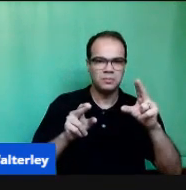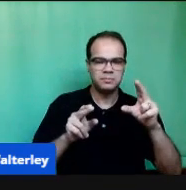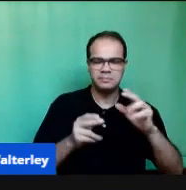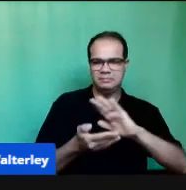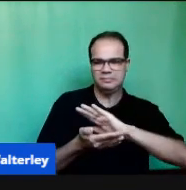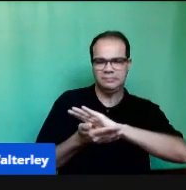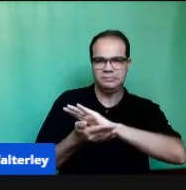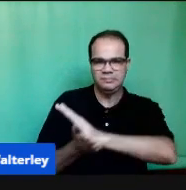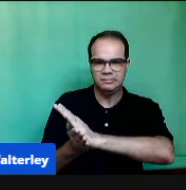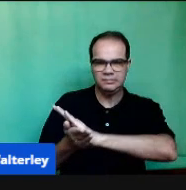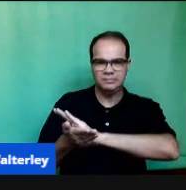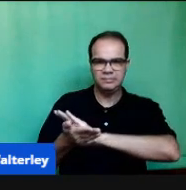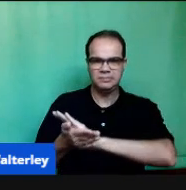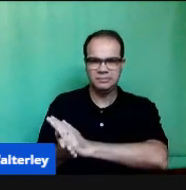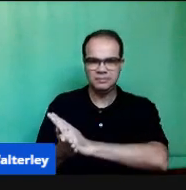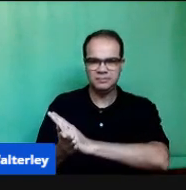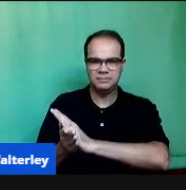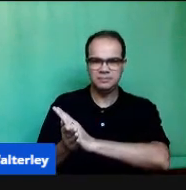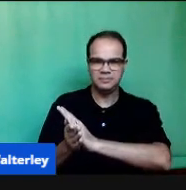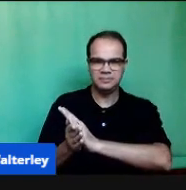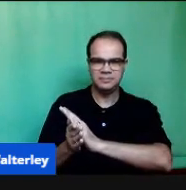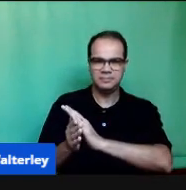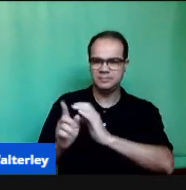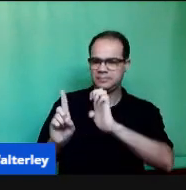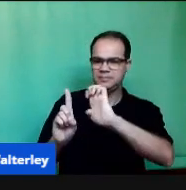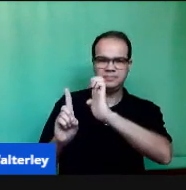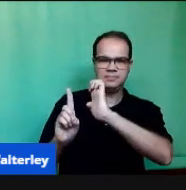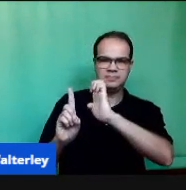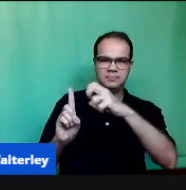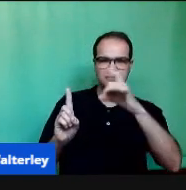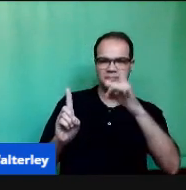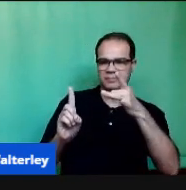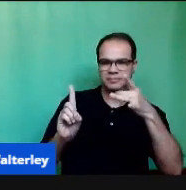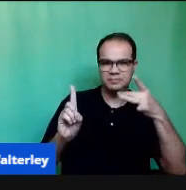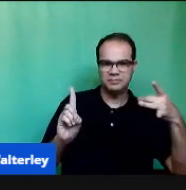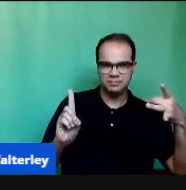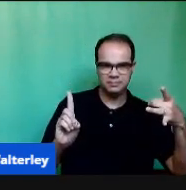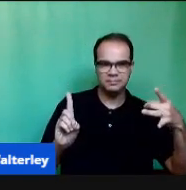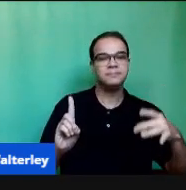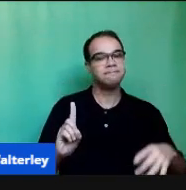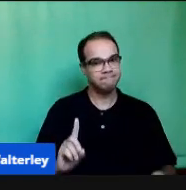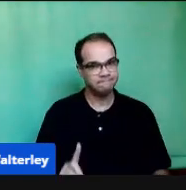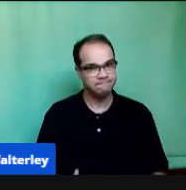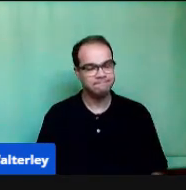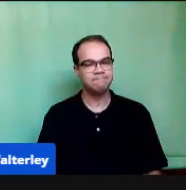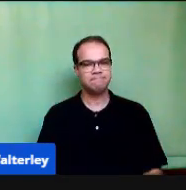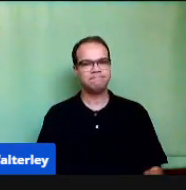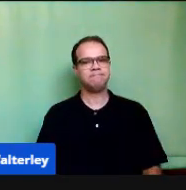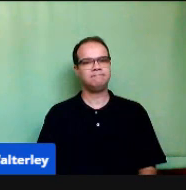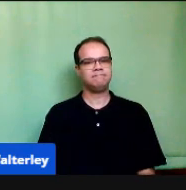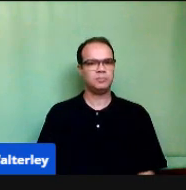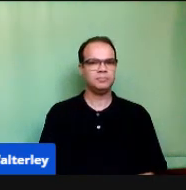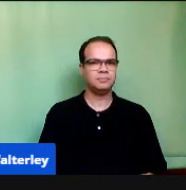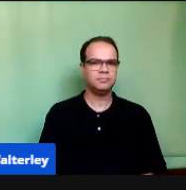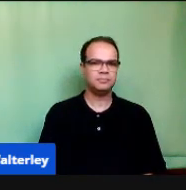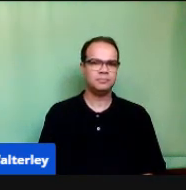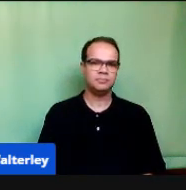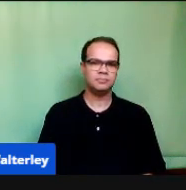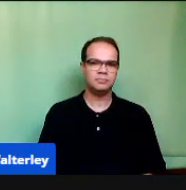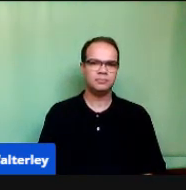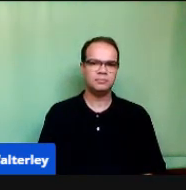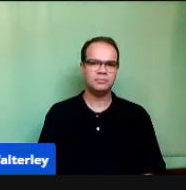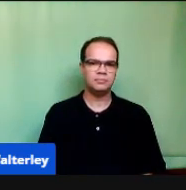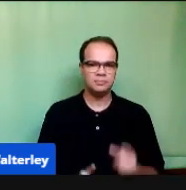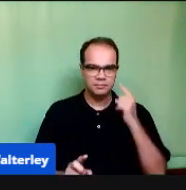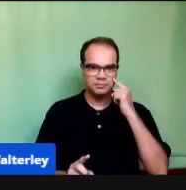que a LGBTfobia ela não é uma ação pontual. Infelizmente, como esses dois outros